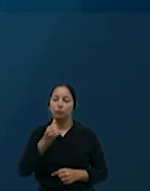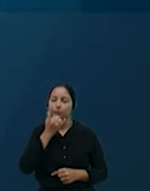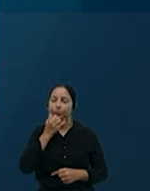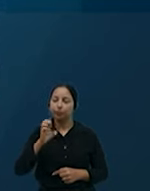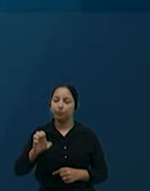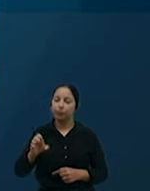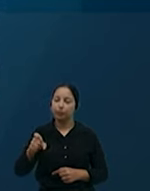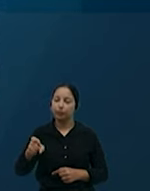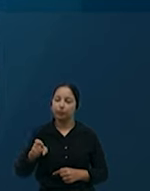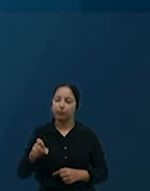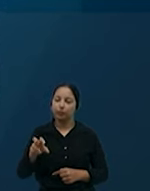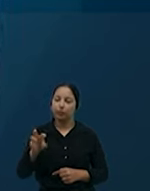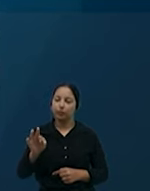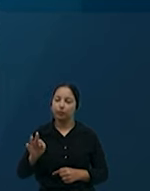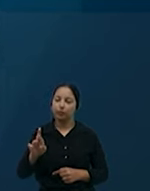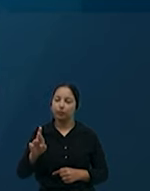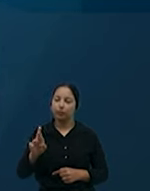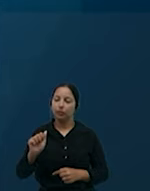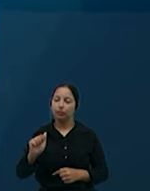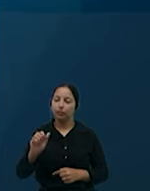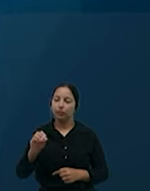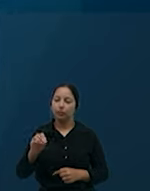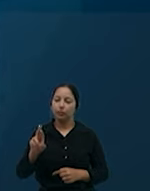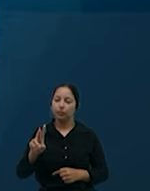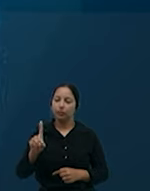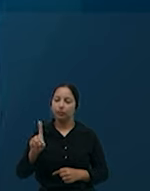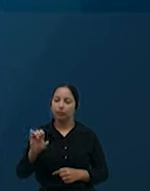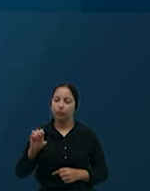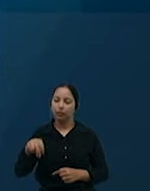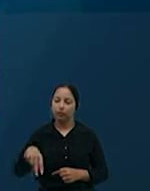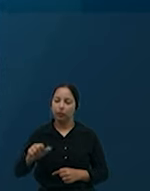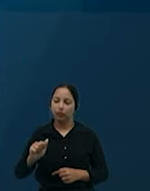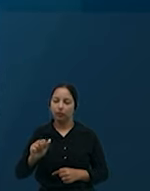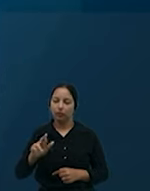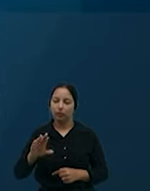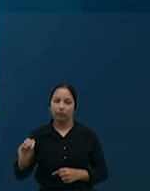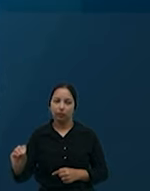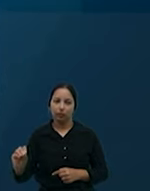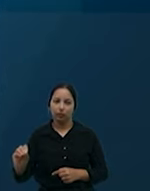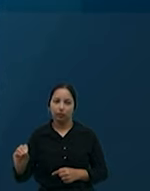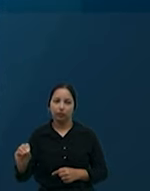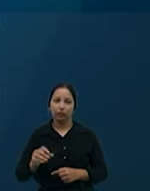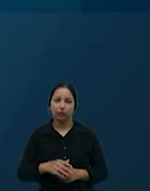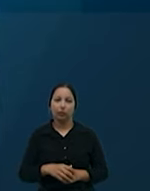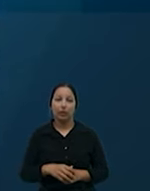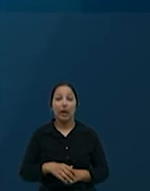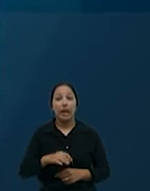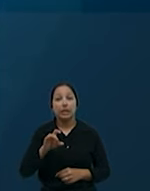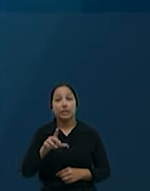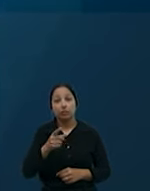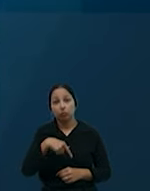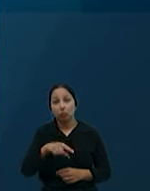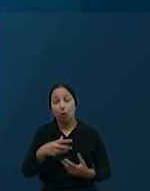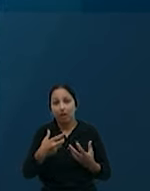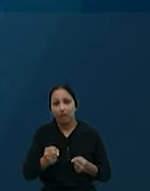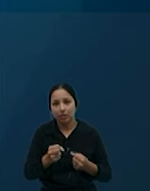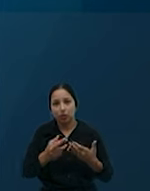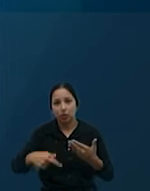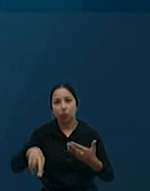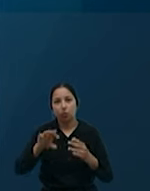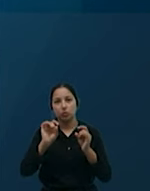se a gente faz uma interpretação de que seria cabível o recurso especial, a gente estaria com todo o respeito, violando a Constituição